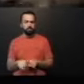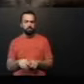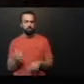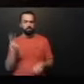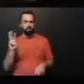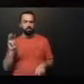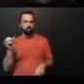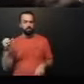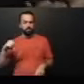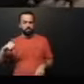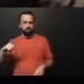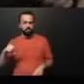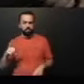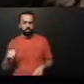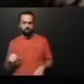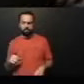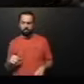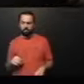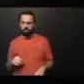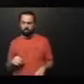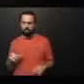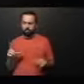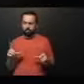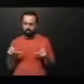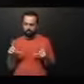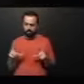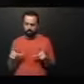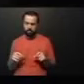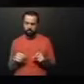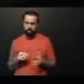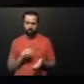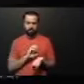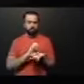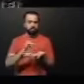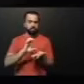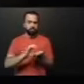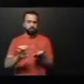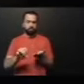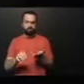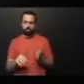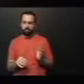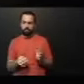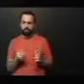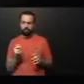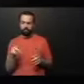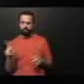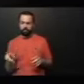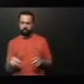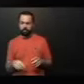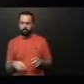bonitinho com nome e data, tira uma foto e manda para a sua professora, tá?